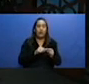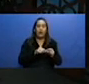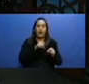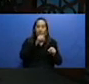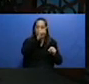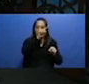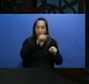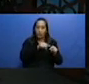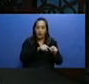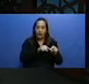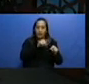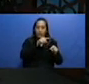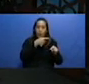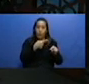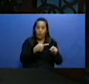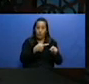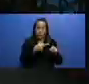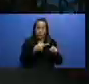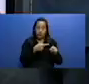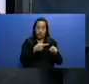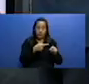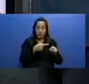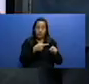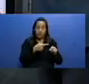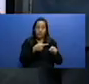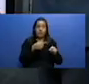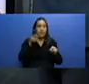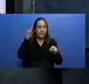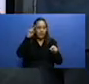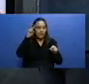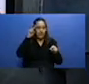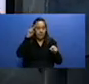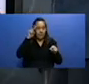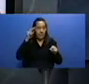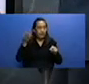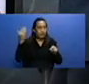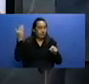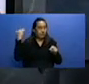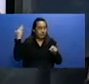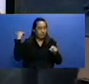somente se eu tirar 1 e 1 no dado. Vocês estão lembrando da aula passada?